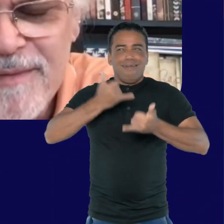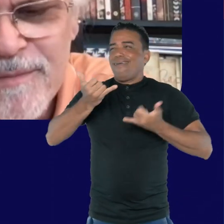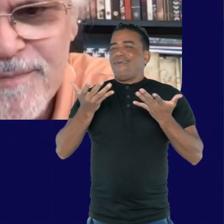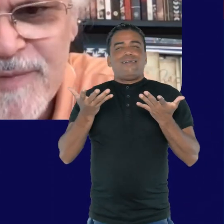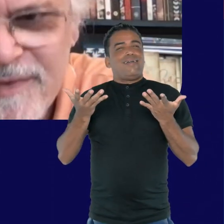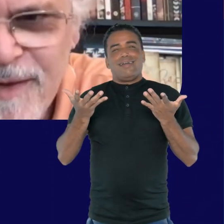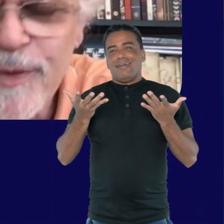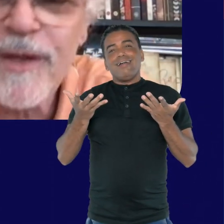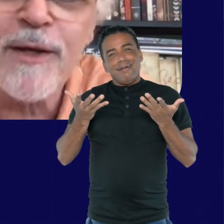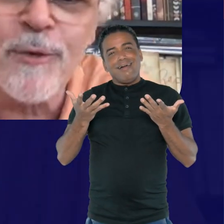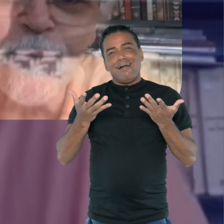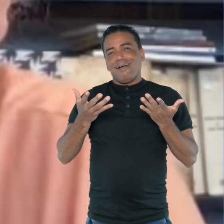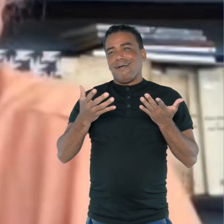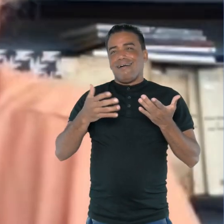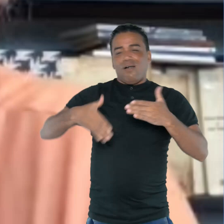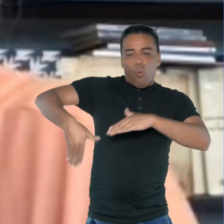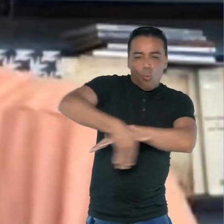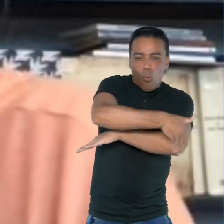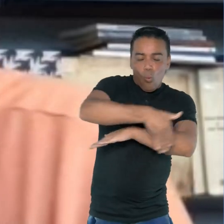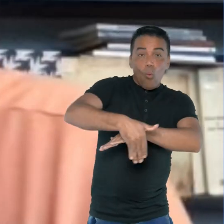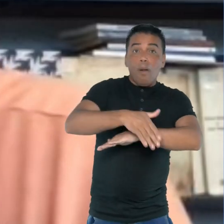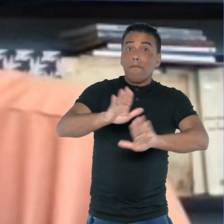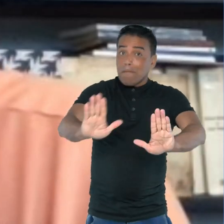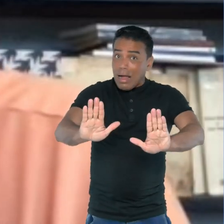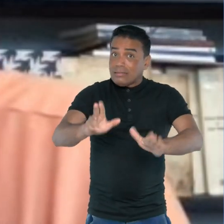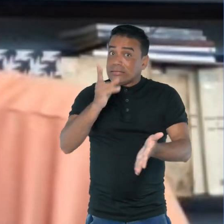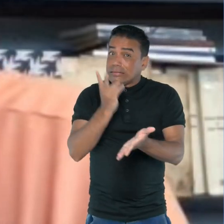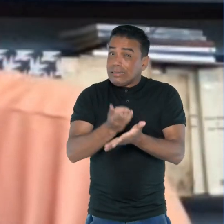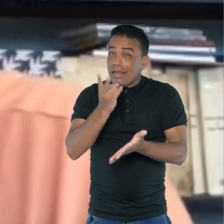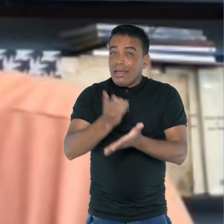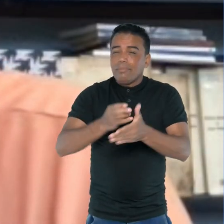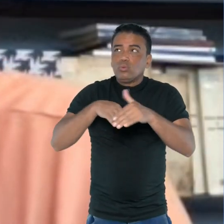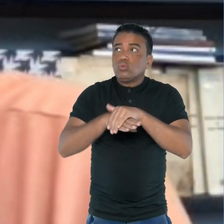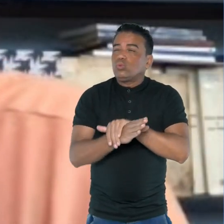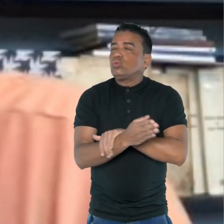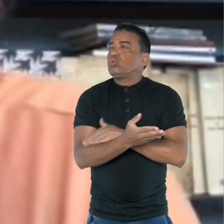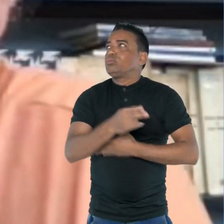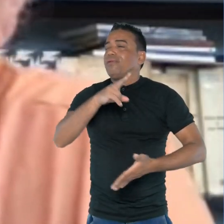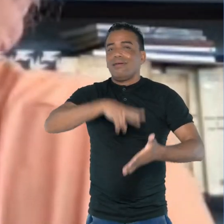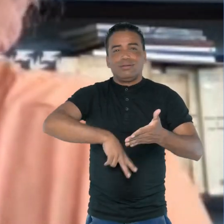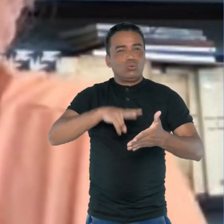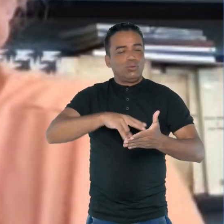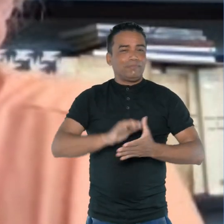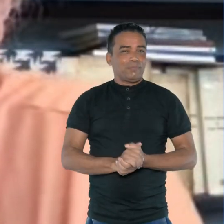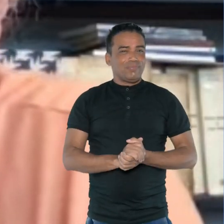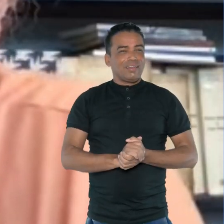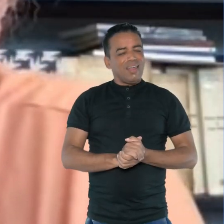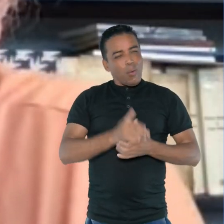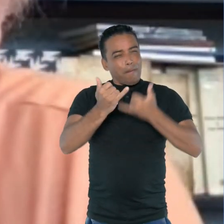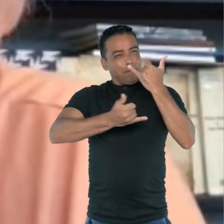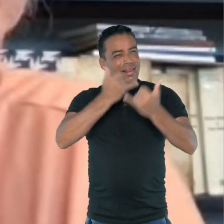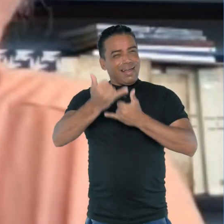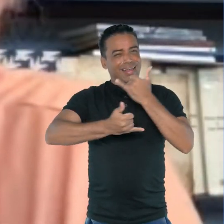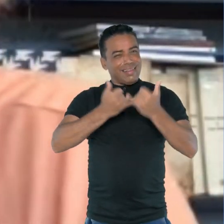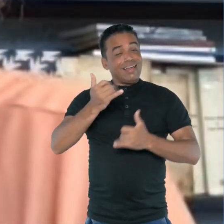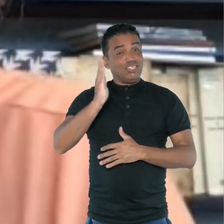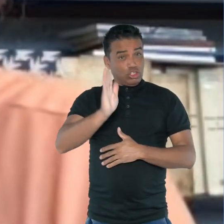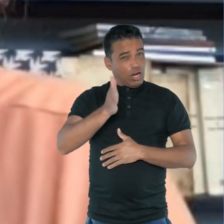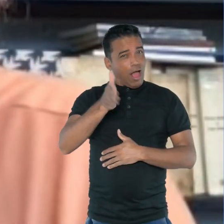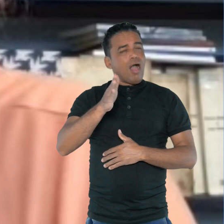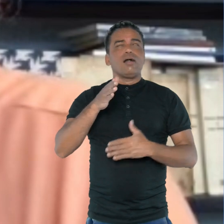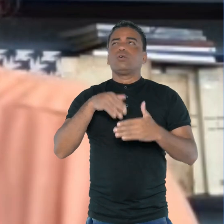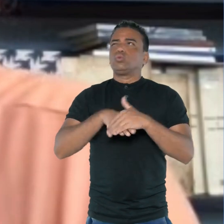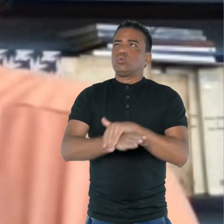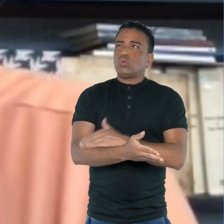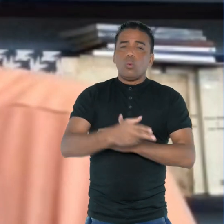mas sempre leitor. Eu até costumo brincar, eu já era